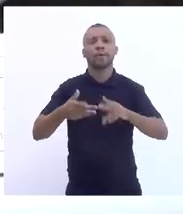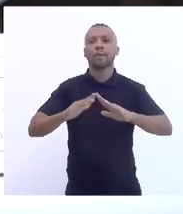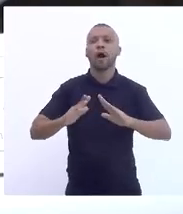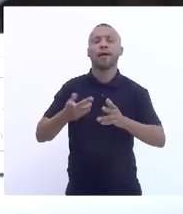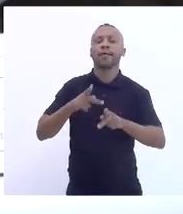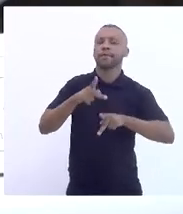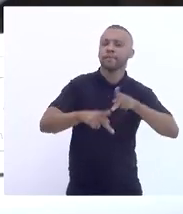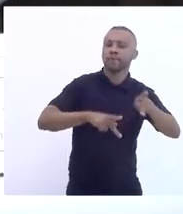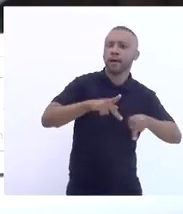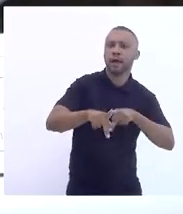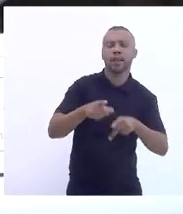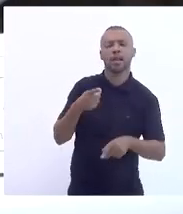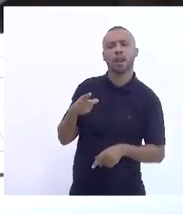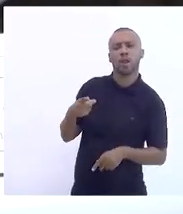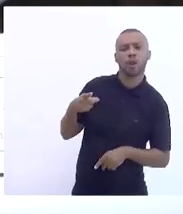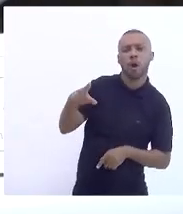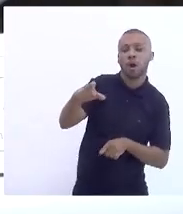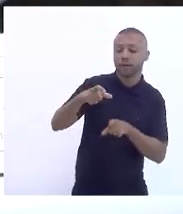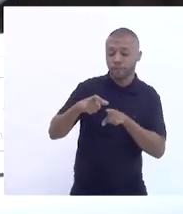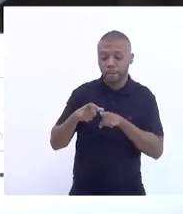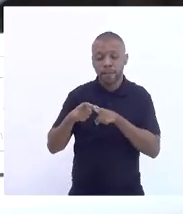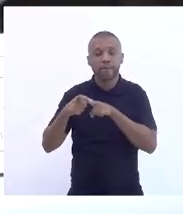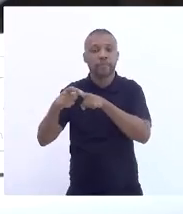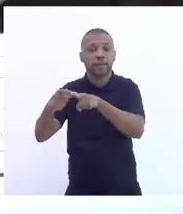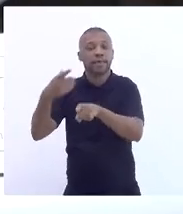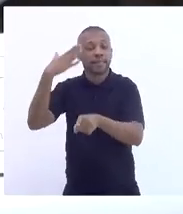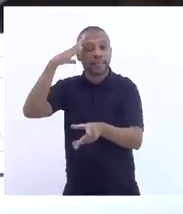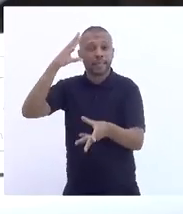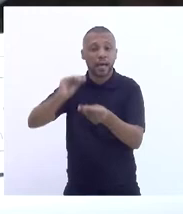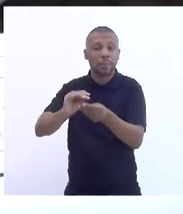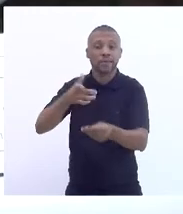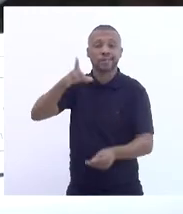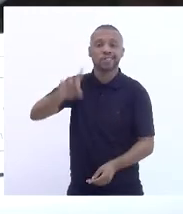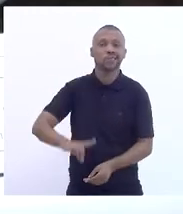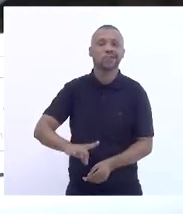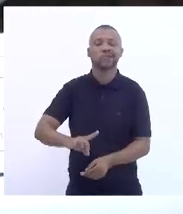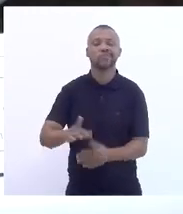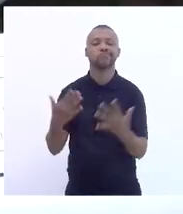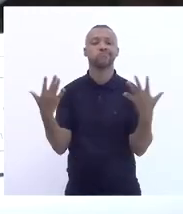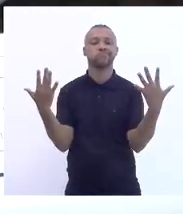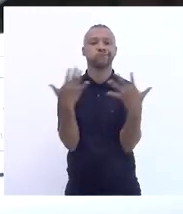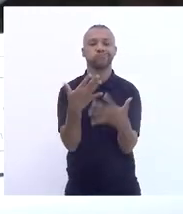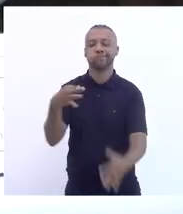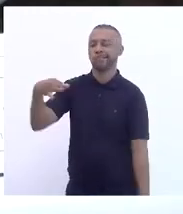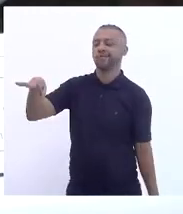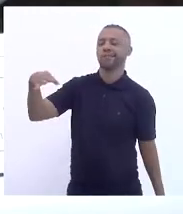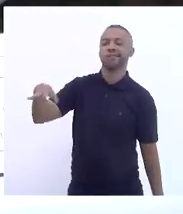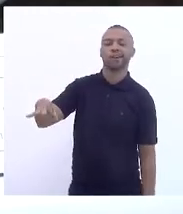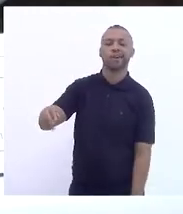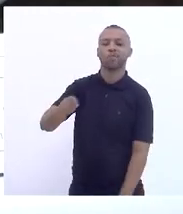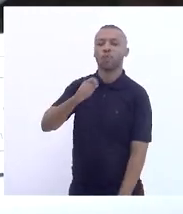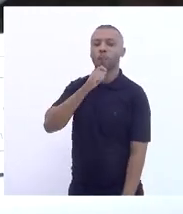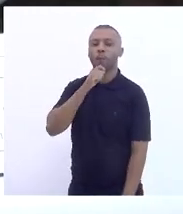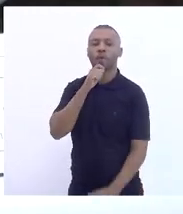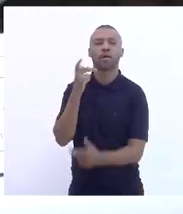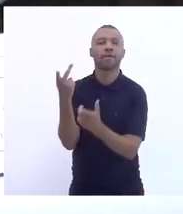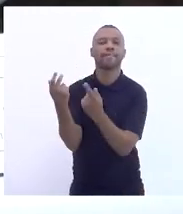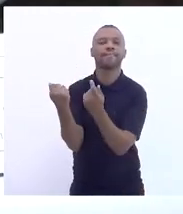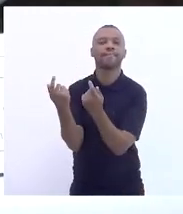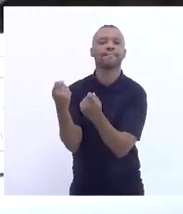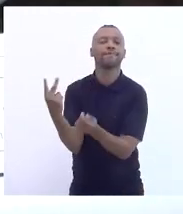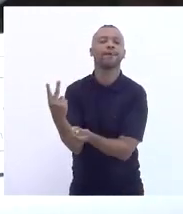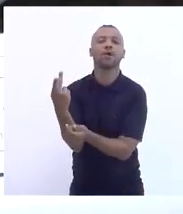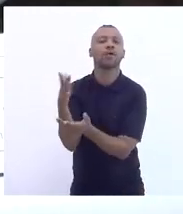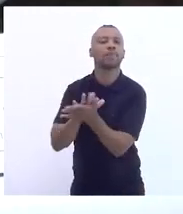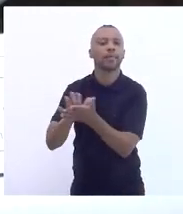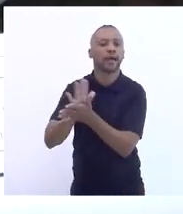favelas sobrou e periferias sabe muito bem que os direitos eles ficam ali como mera folha de papel o exercício desse diferente vai